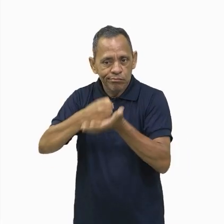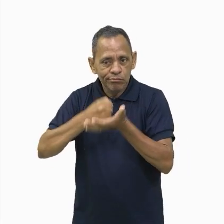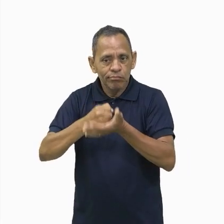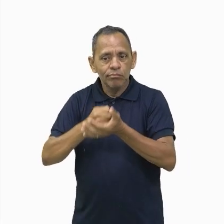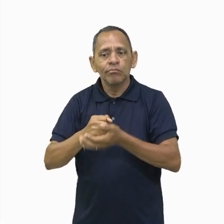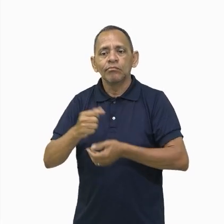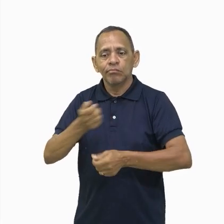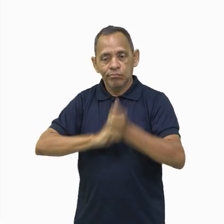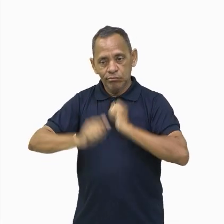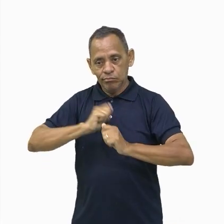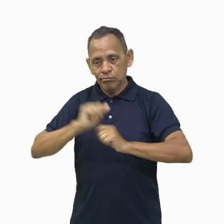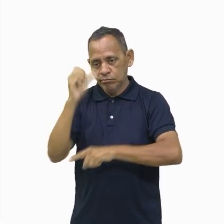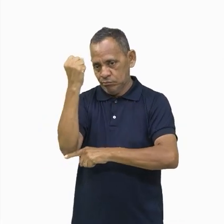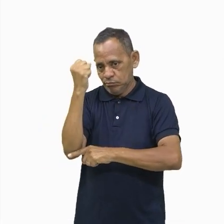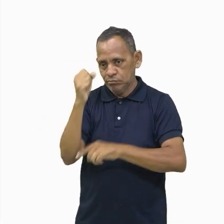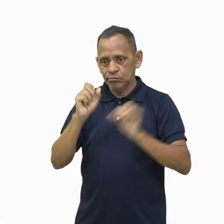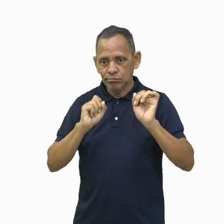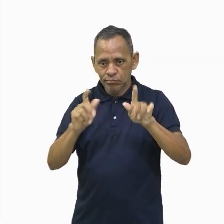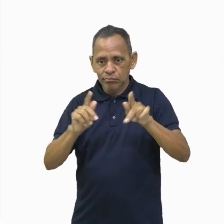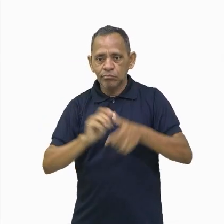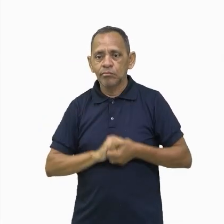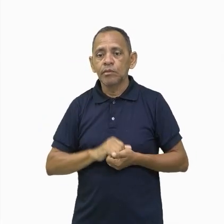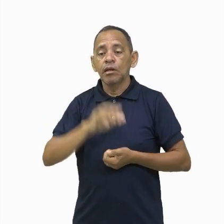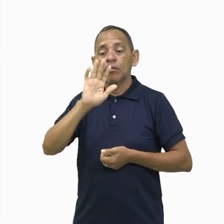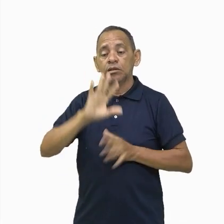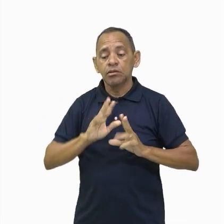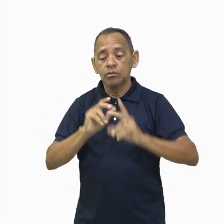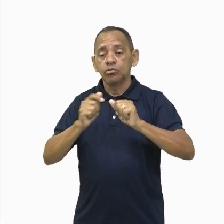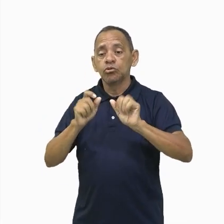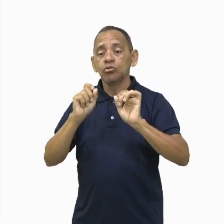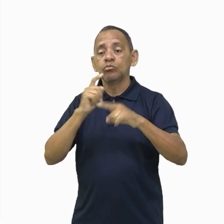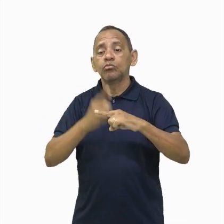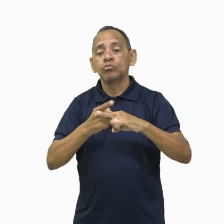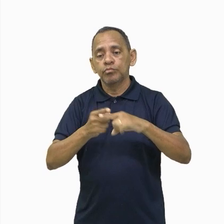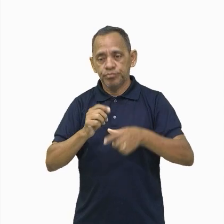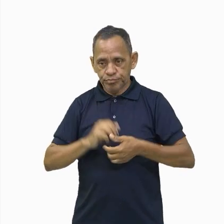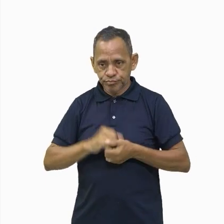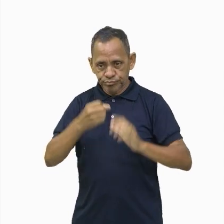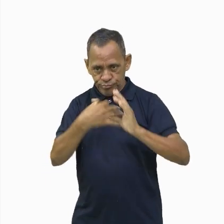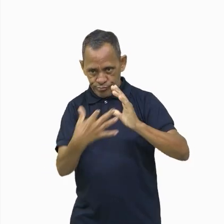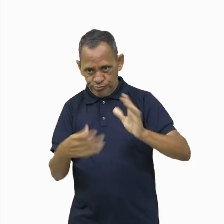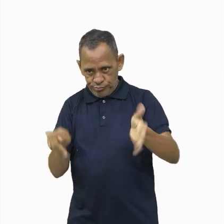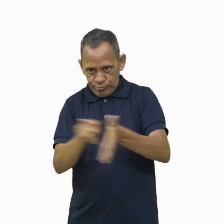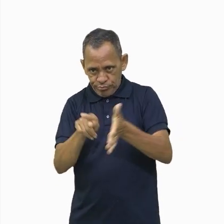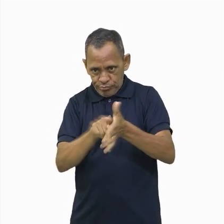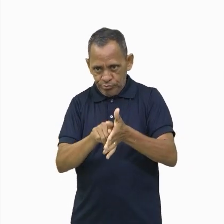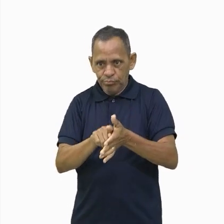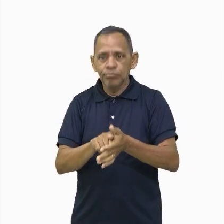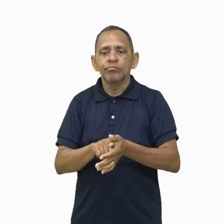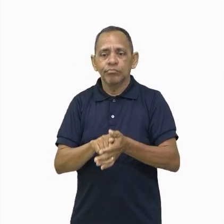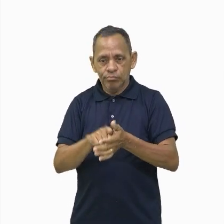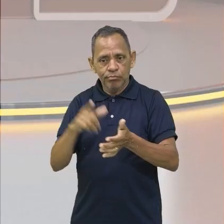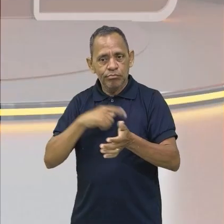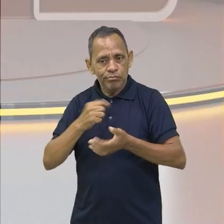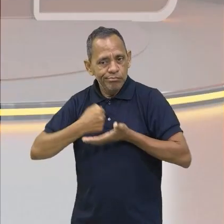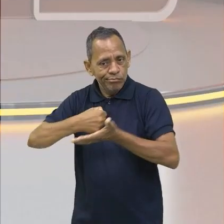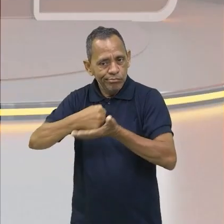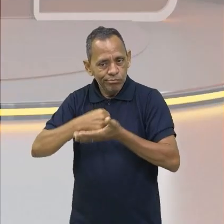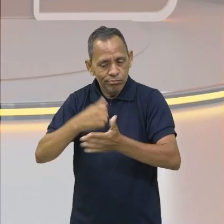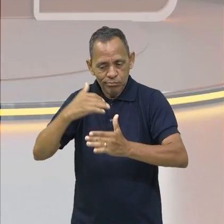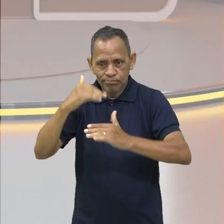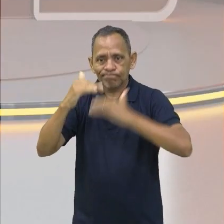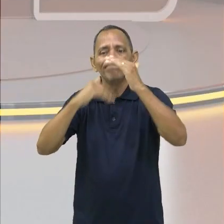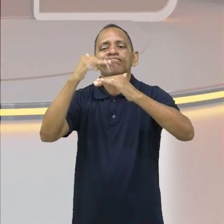da Argentina, ok? Mas tudo isso, gente, né, essas características que acabam ajudando aí no